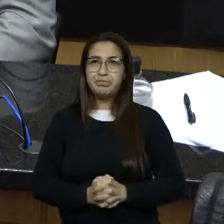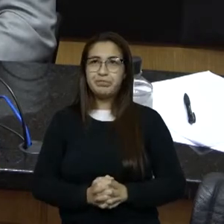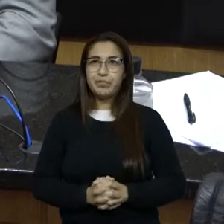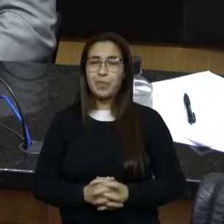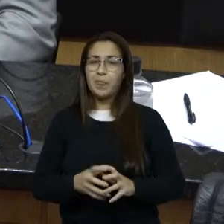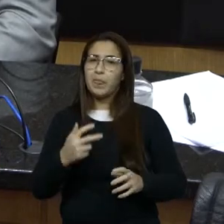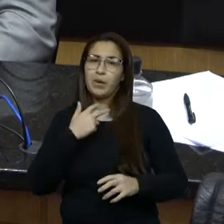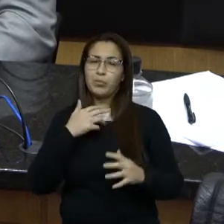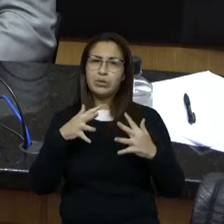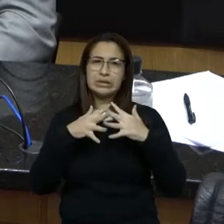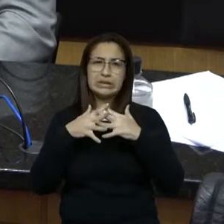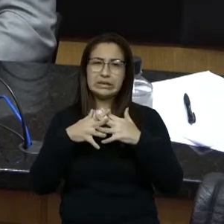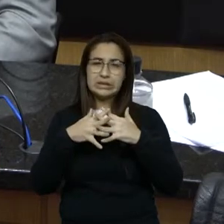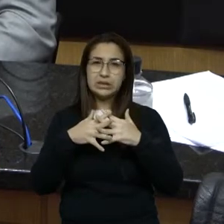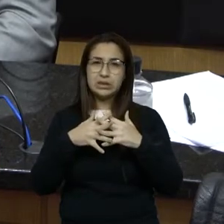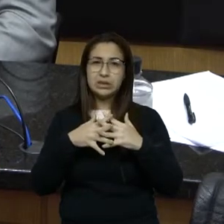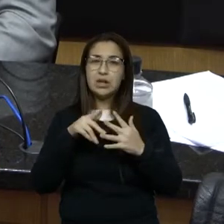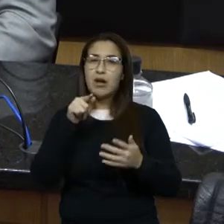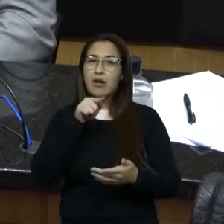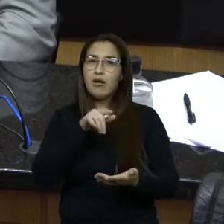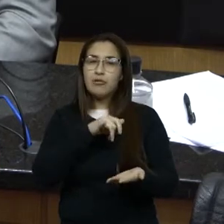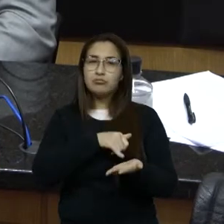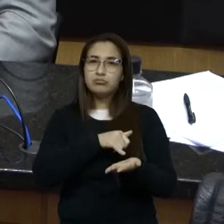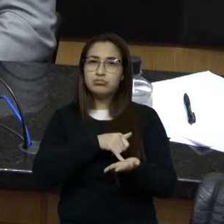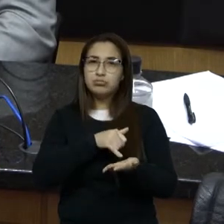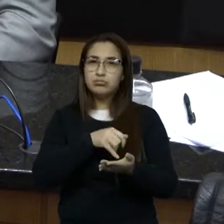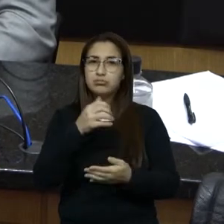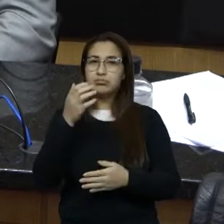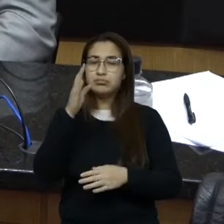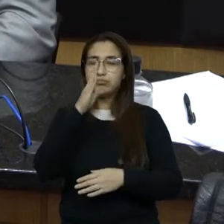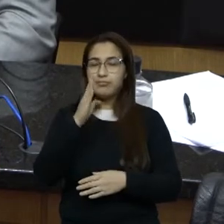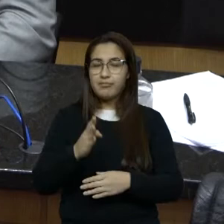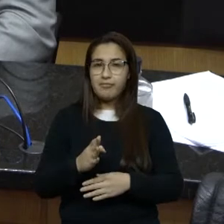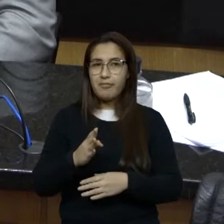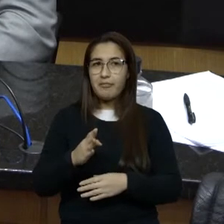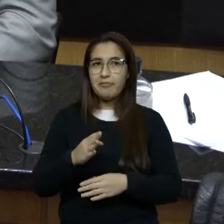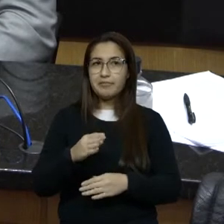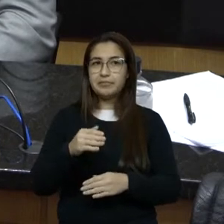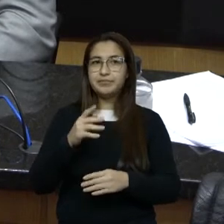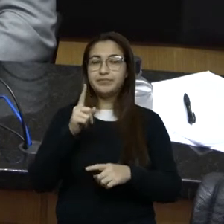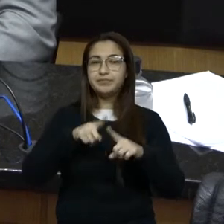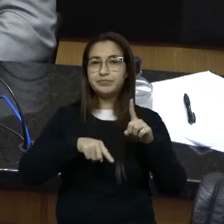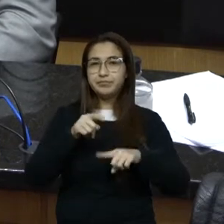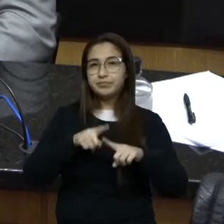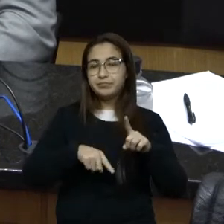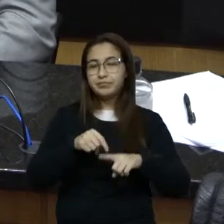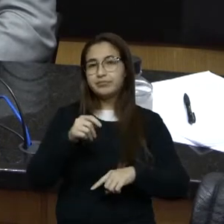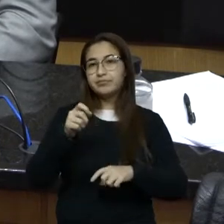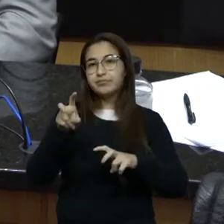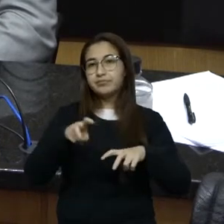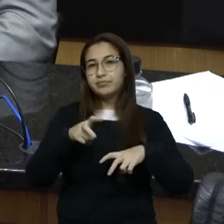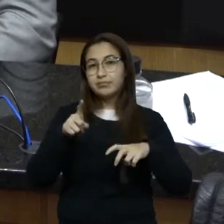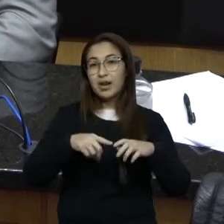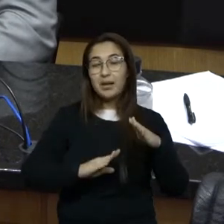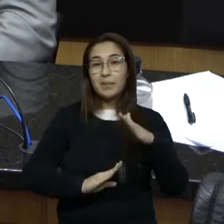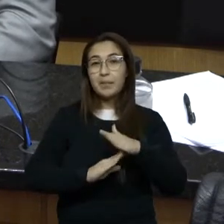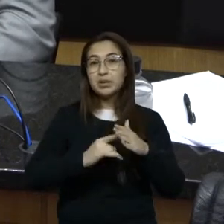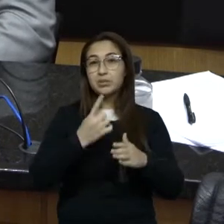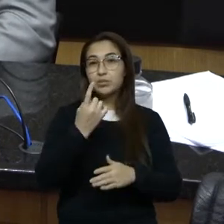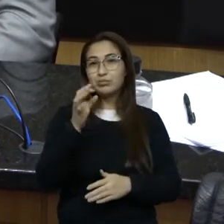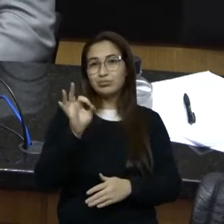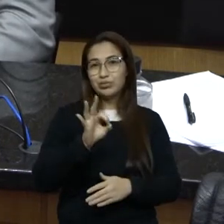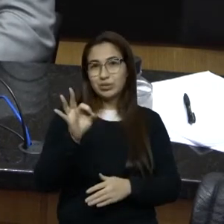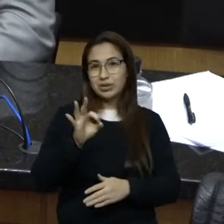confundir o tributo no Brasil para os insumos agrícola é no máximo um por cento